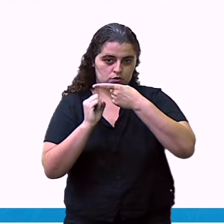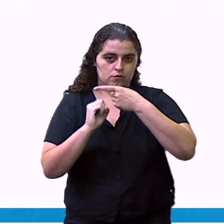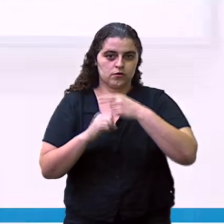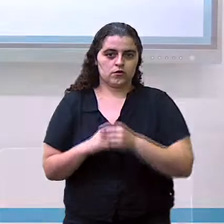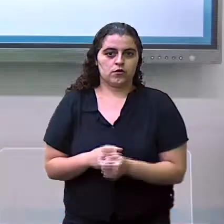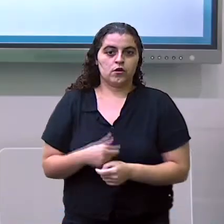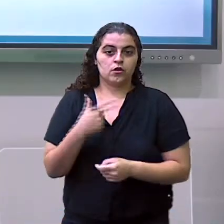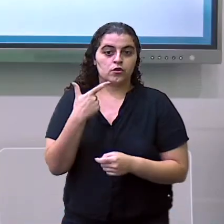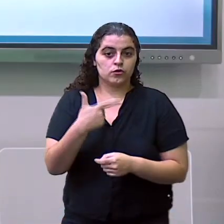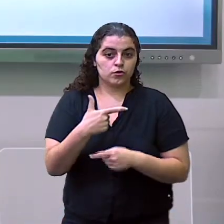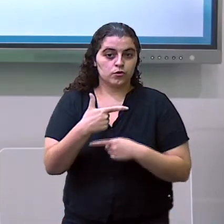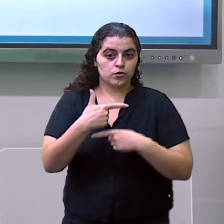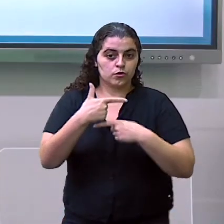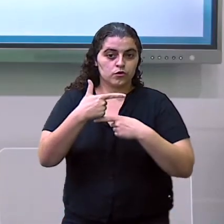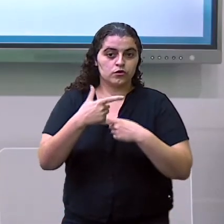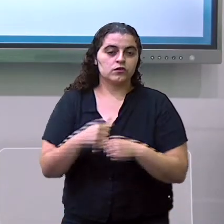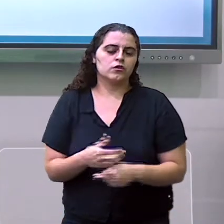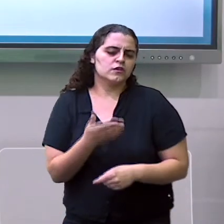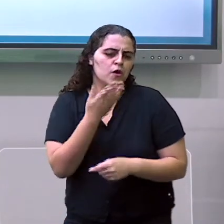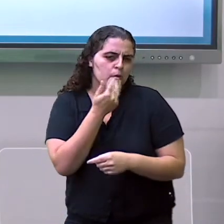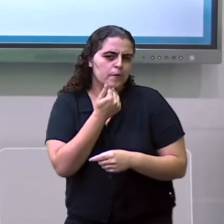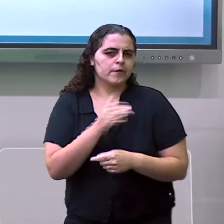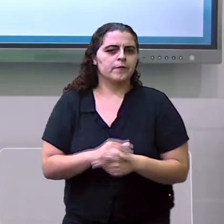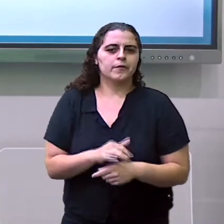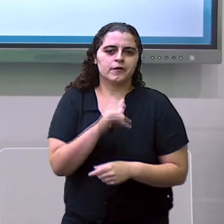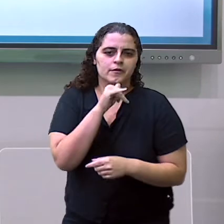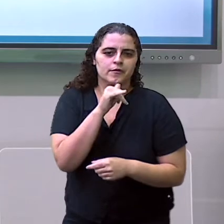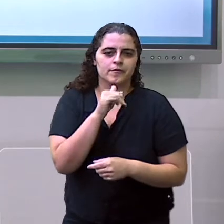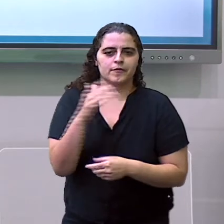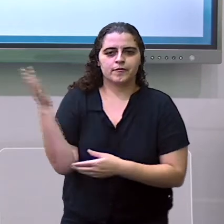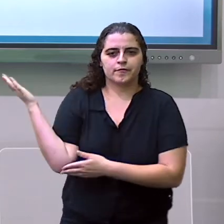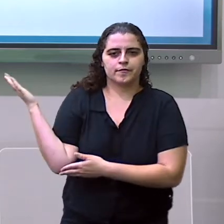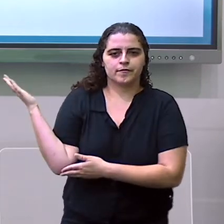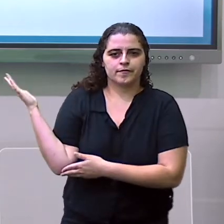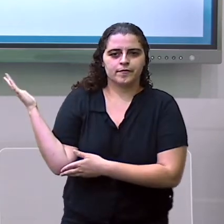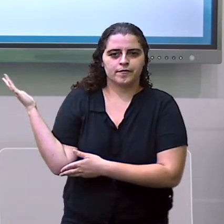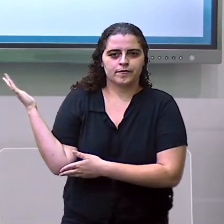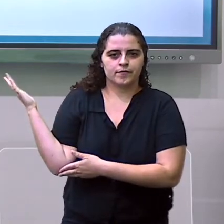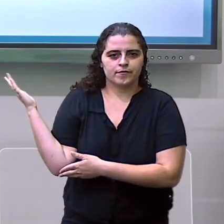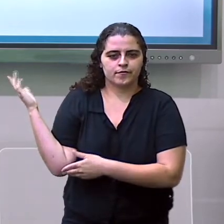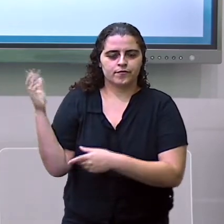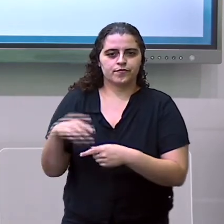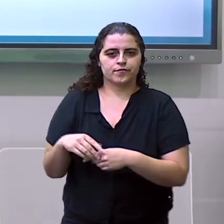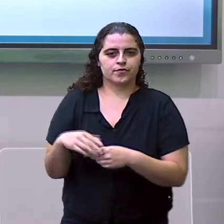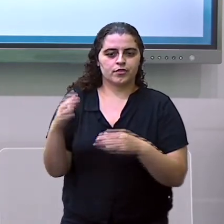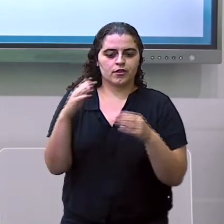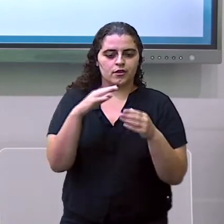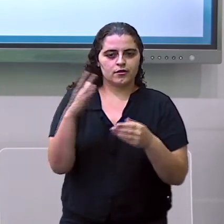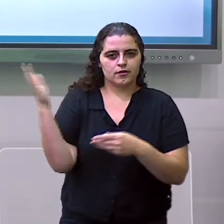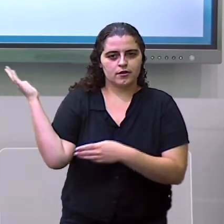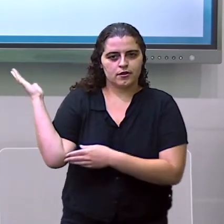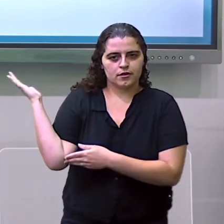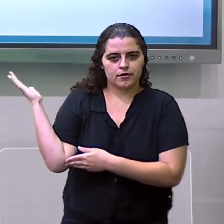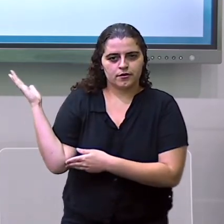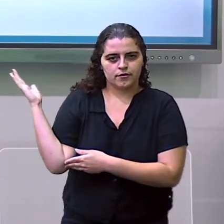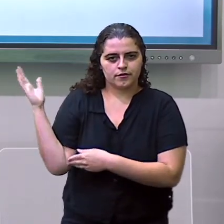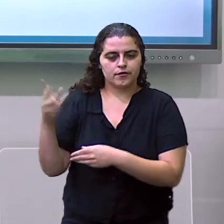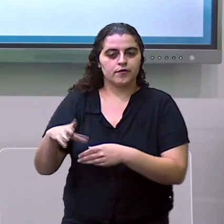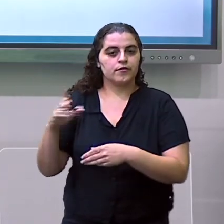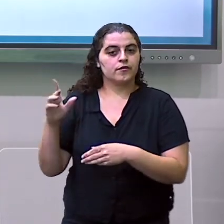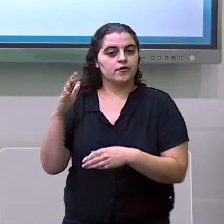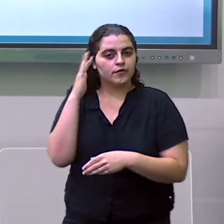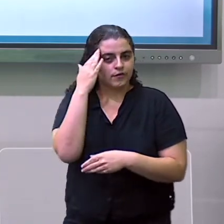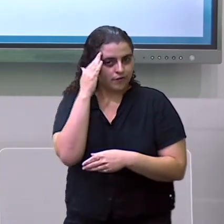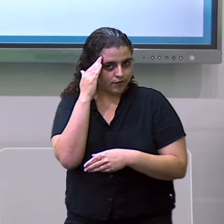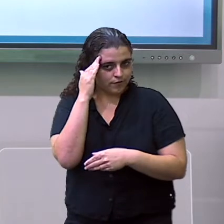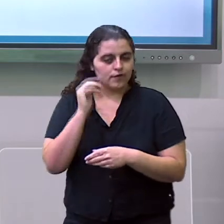ofereceu e você pegou. Então, olha só, nós fracionamos essa pizza em 2/8. Então, já passamos